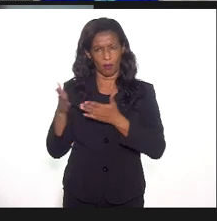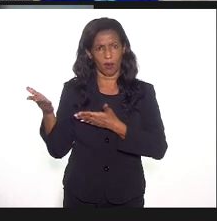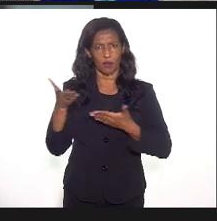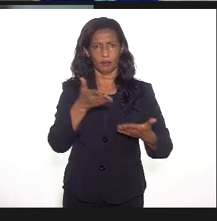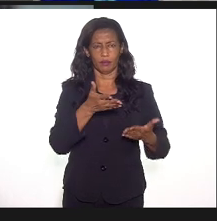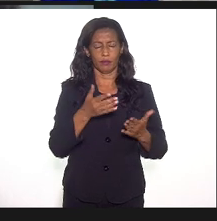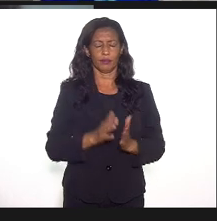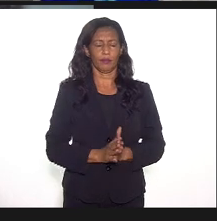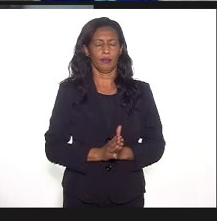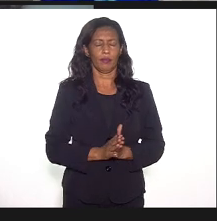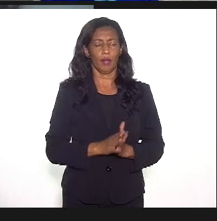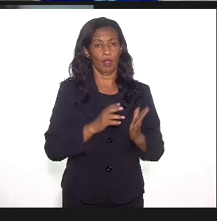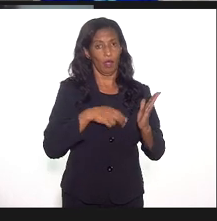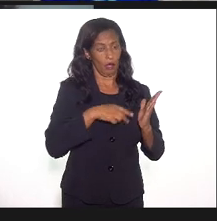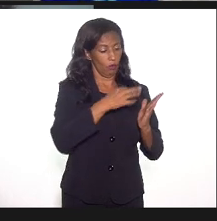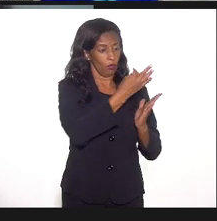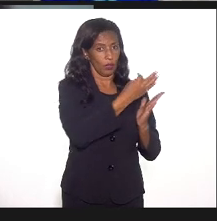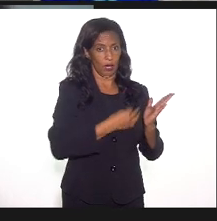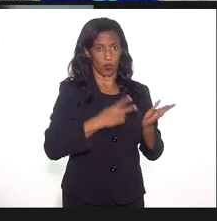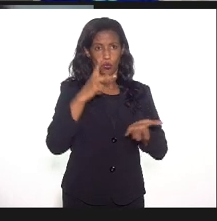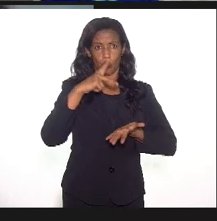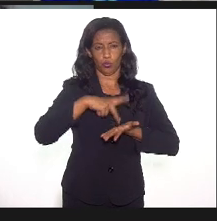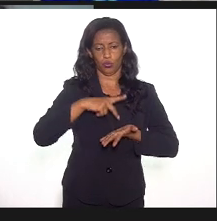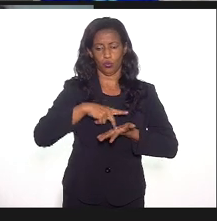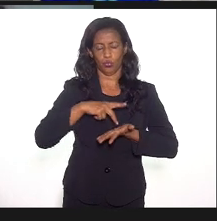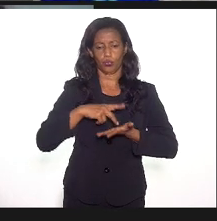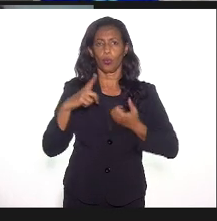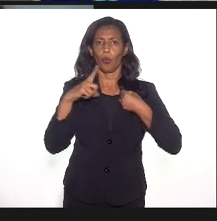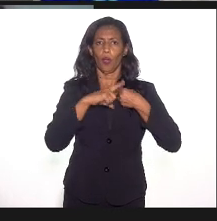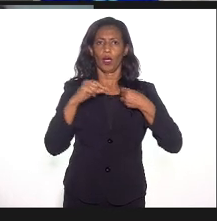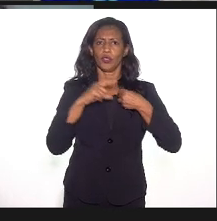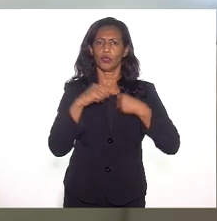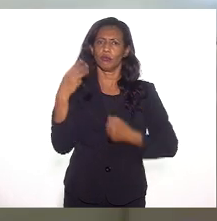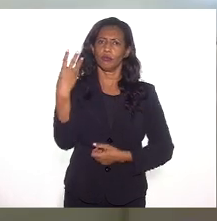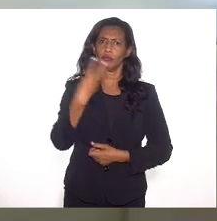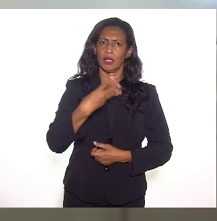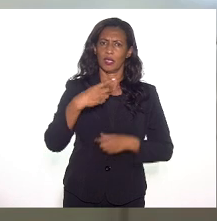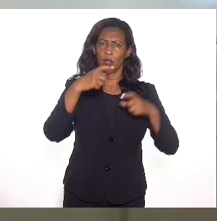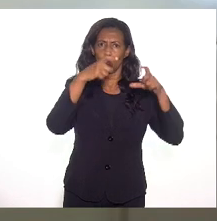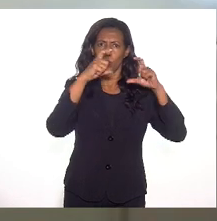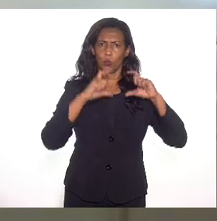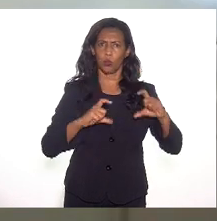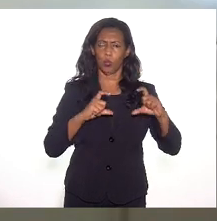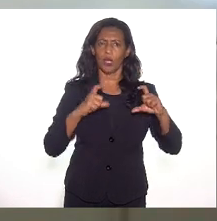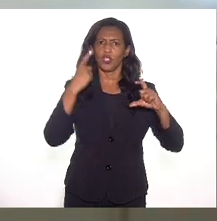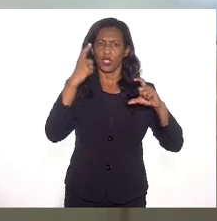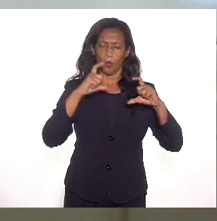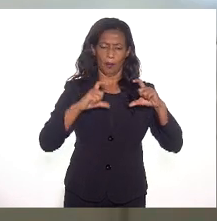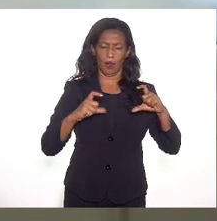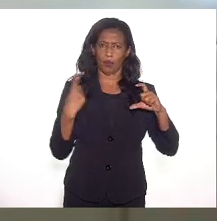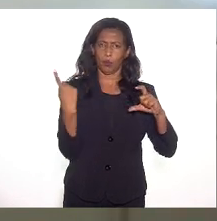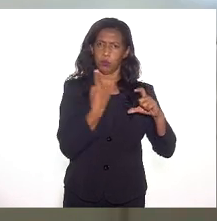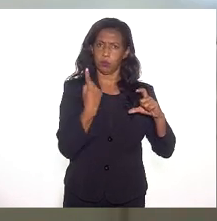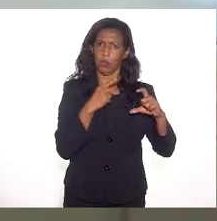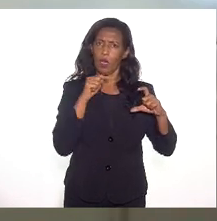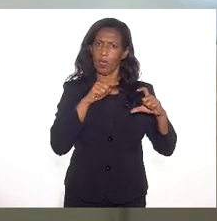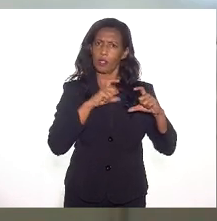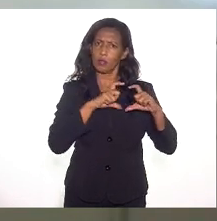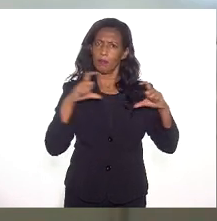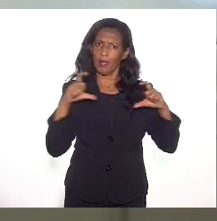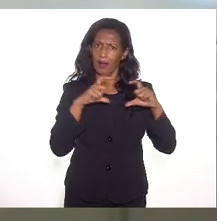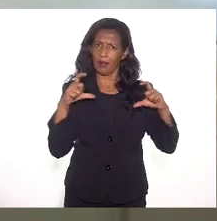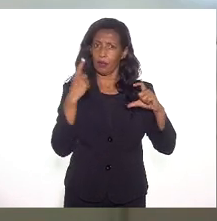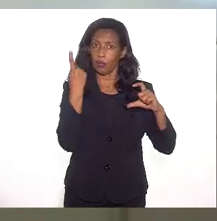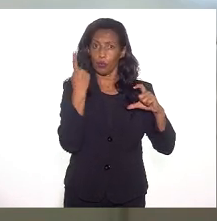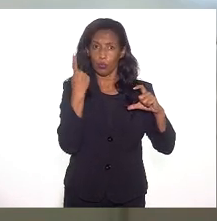Na redação original, o artigo 3º tinha um parágrafo único. Este parágrafo